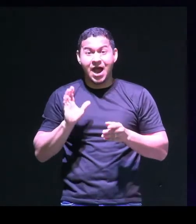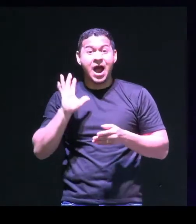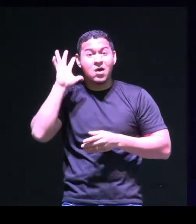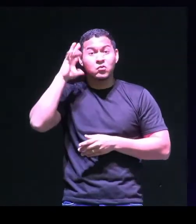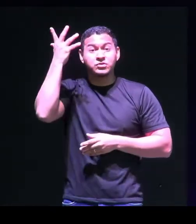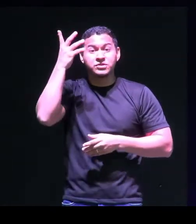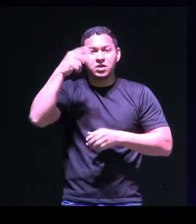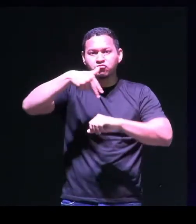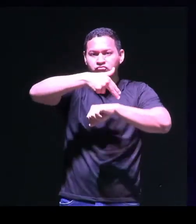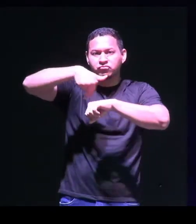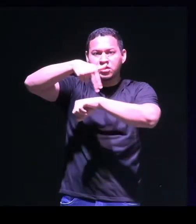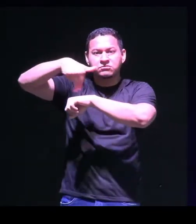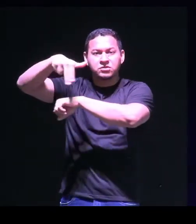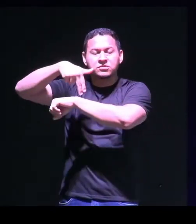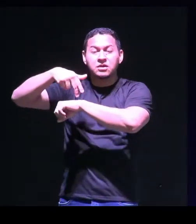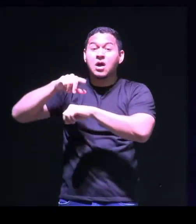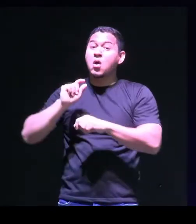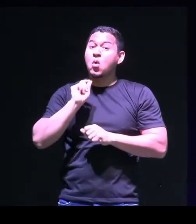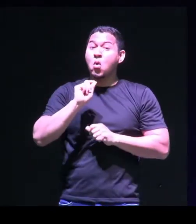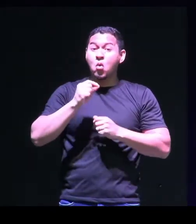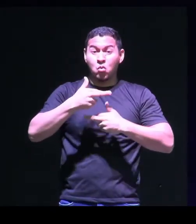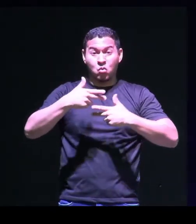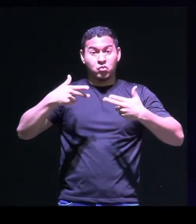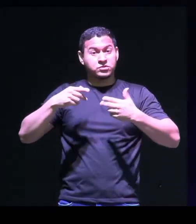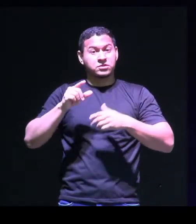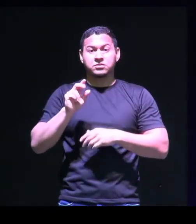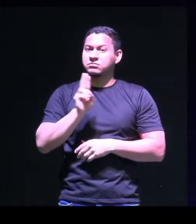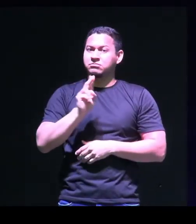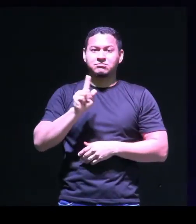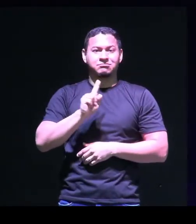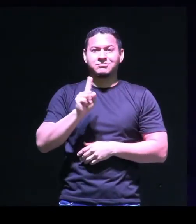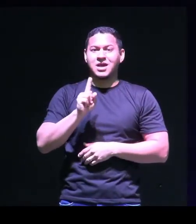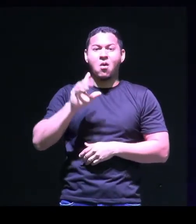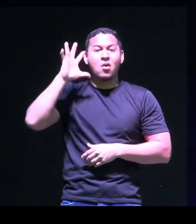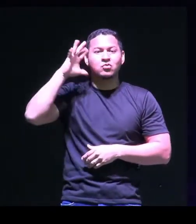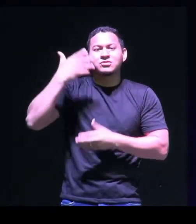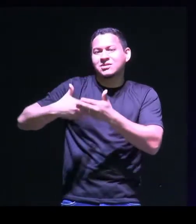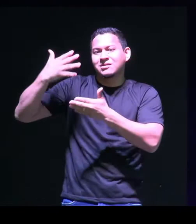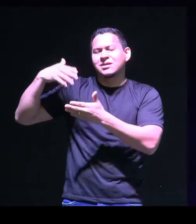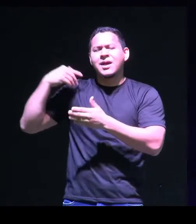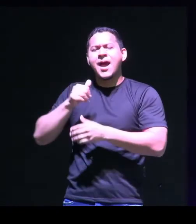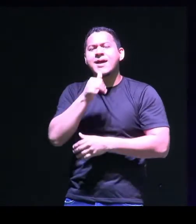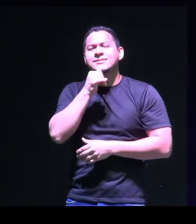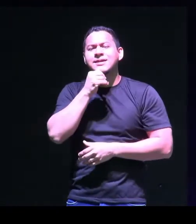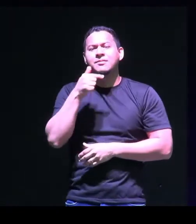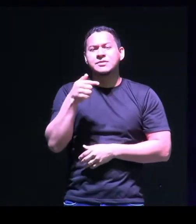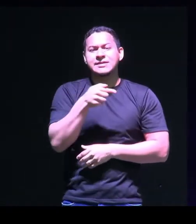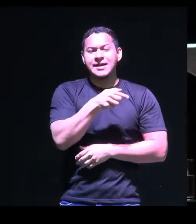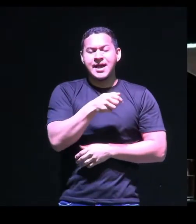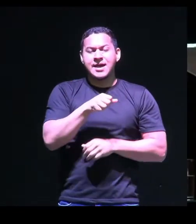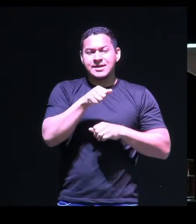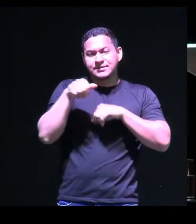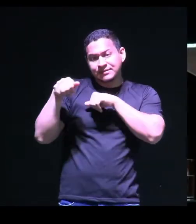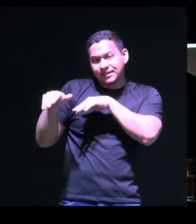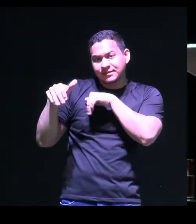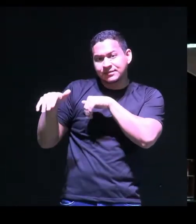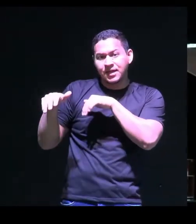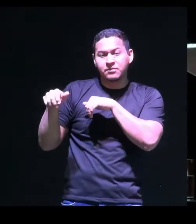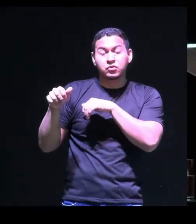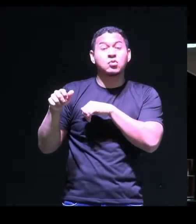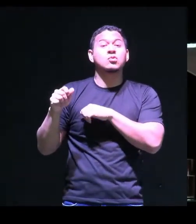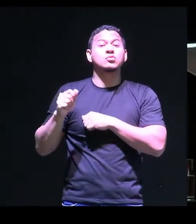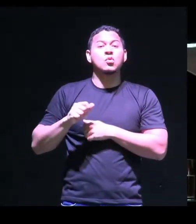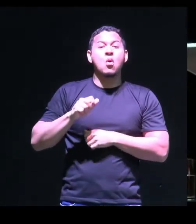era possível no passado. Como em setembro do ano passado, houve uma aliança entre o Papa